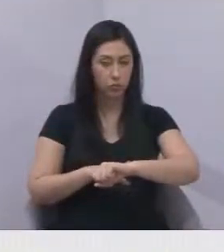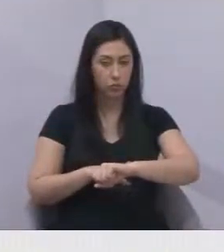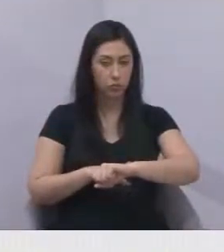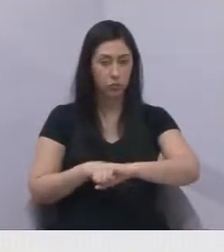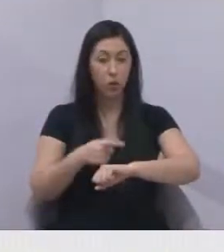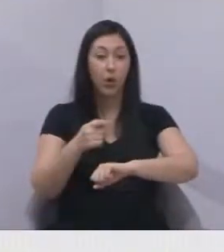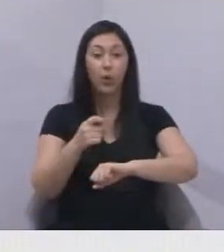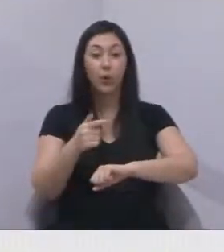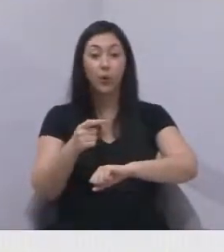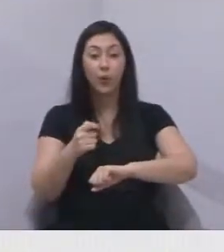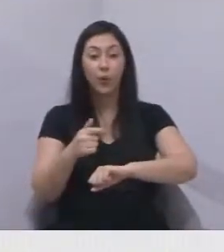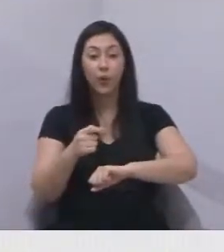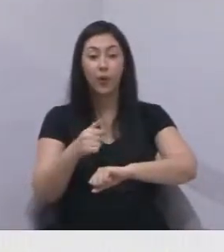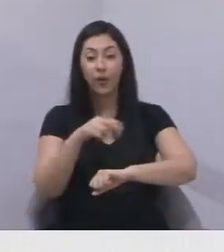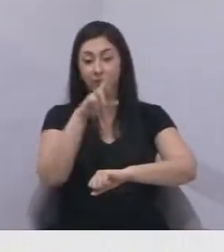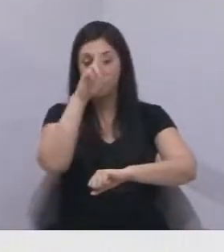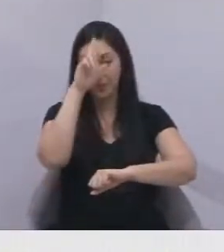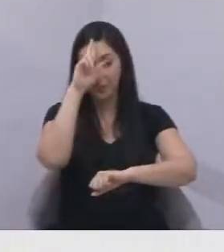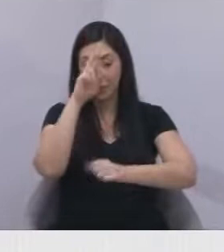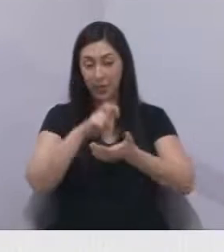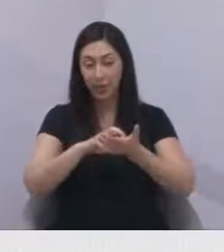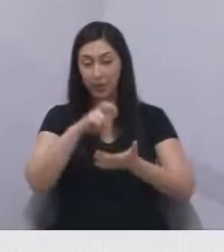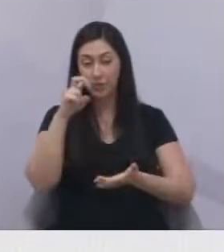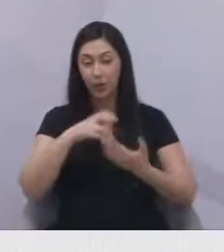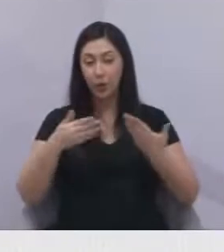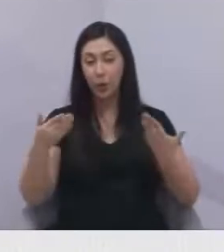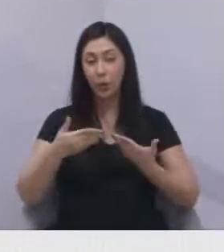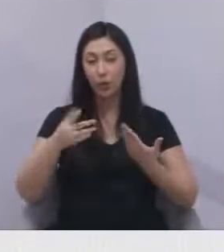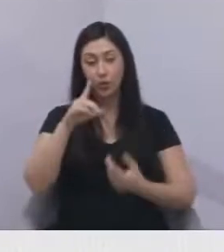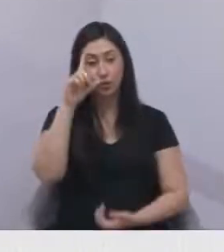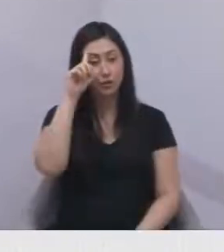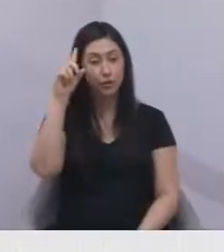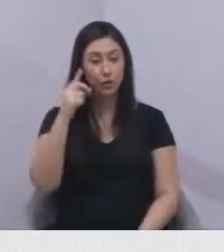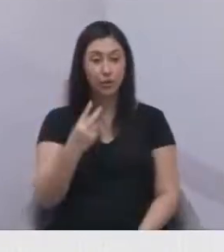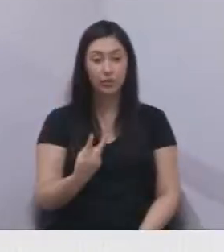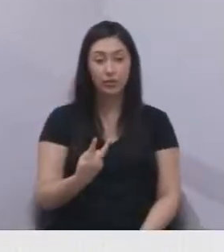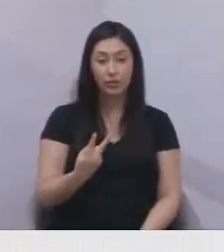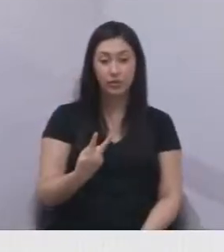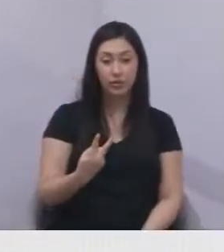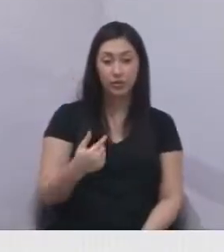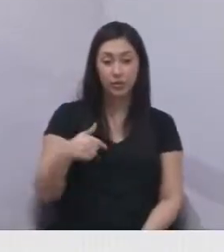14 para o meio-dia e hoje é dia